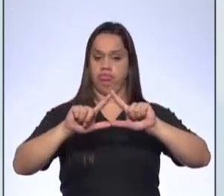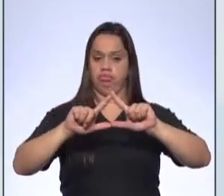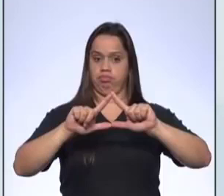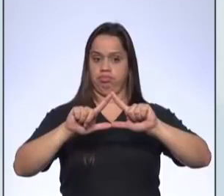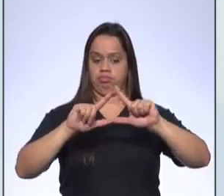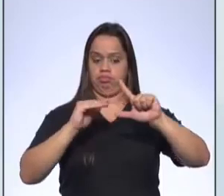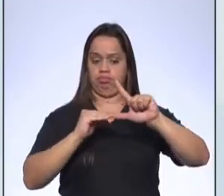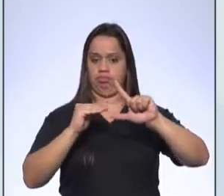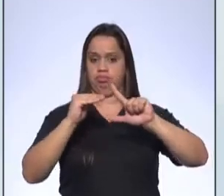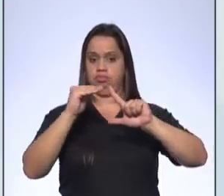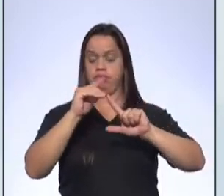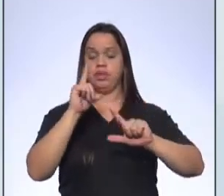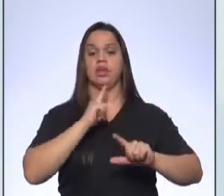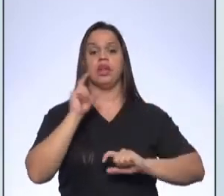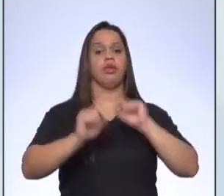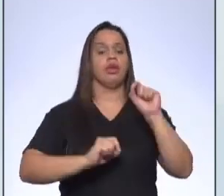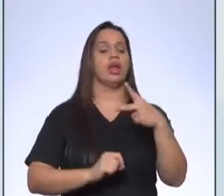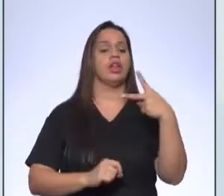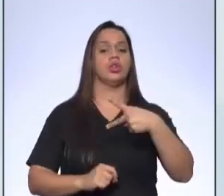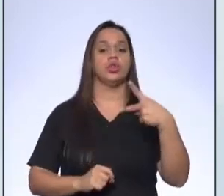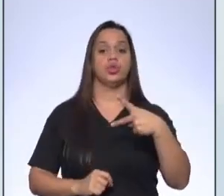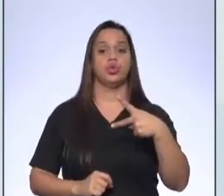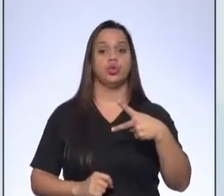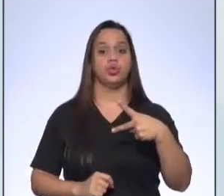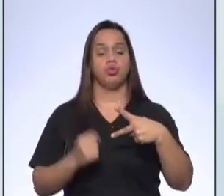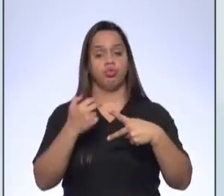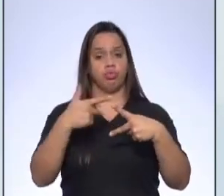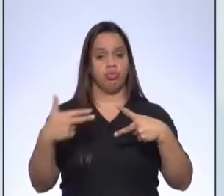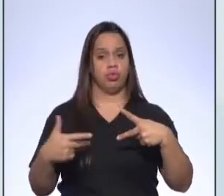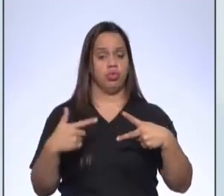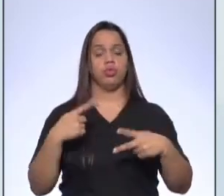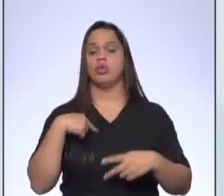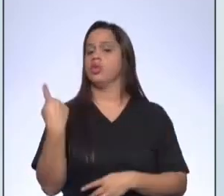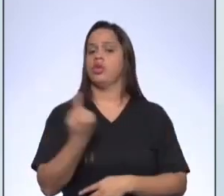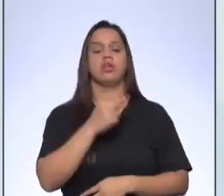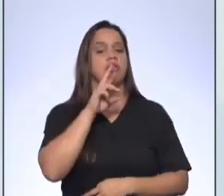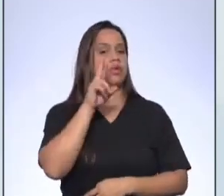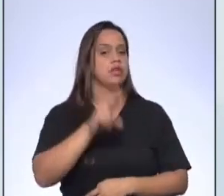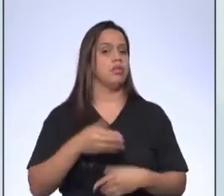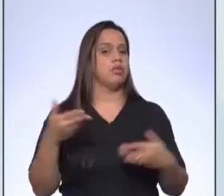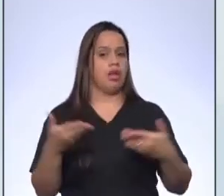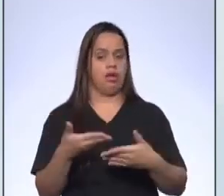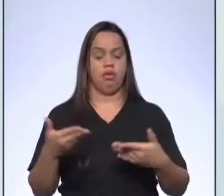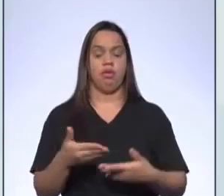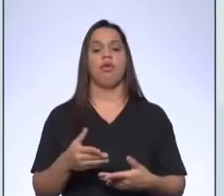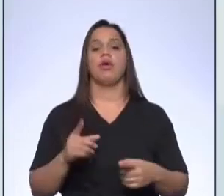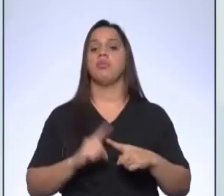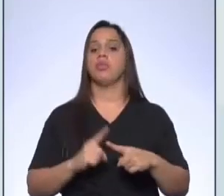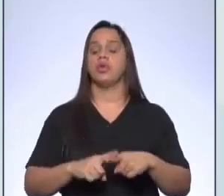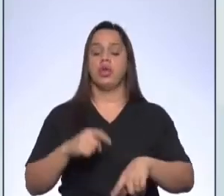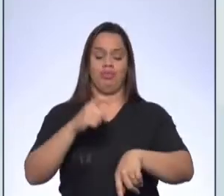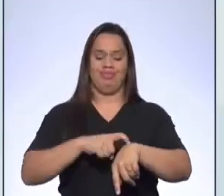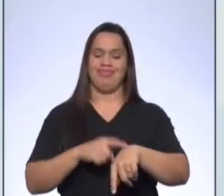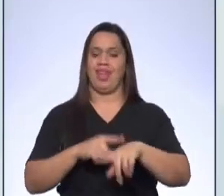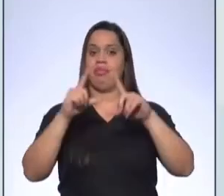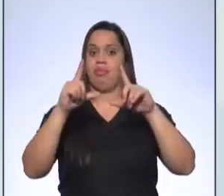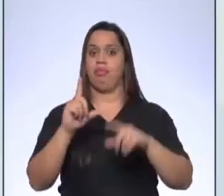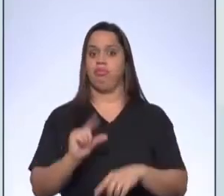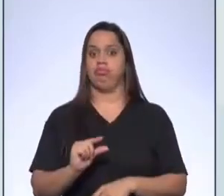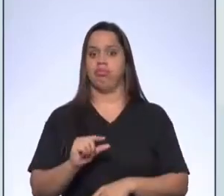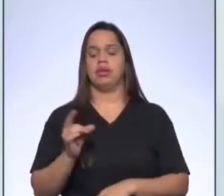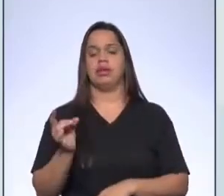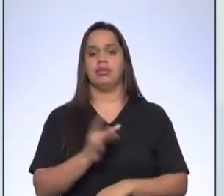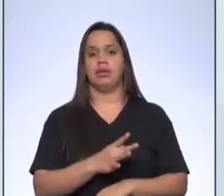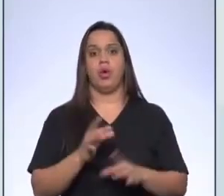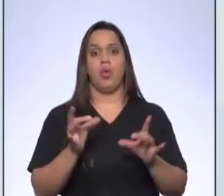dessa pirâmide, existem 2 questões aqui que nós não vamos responder agora, porque o nosso tempo já está